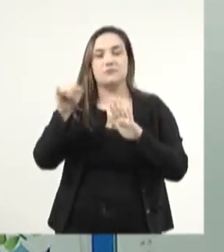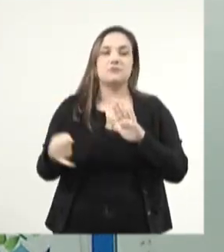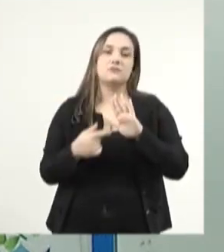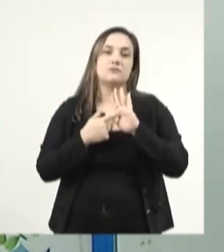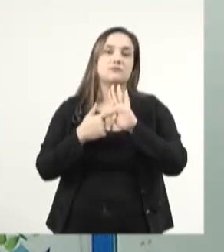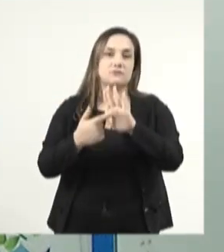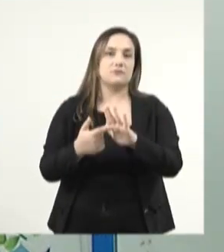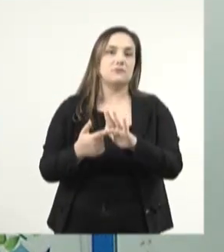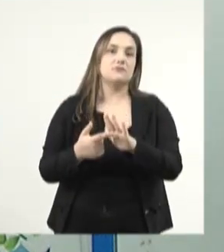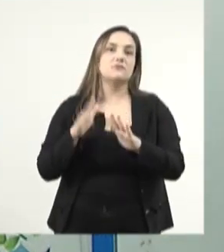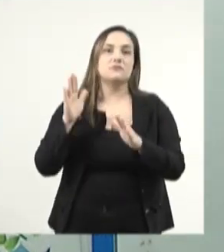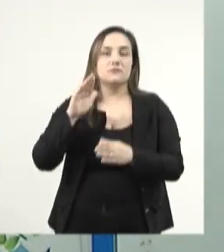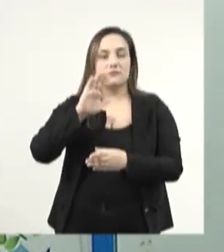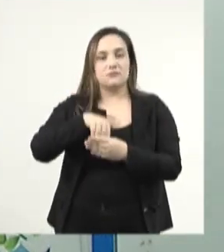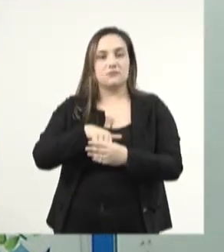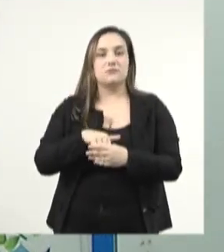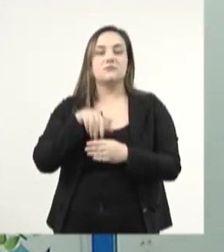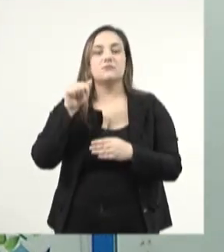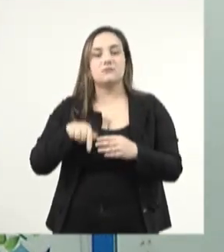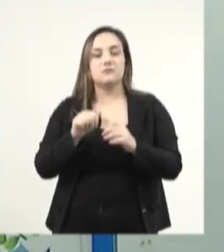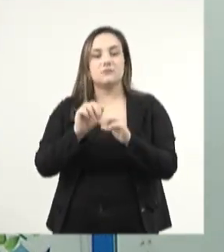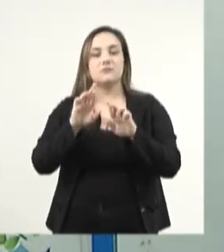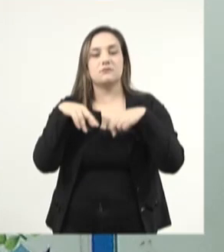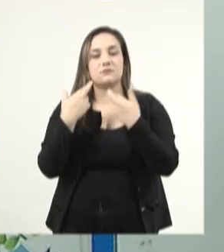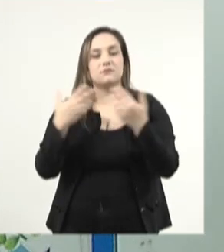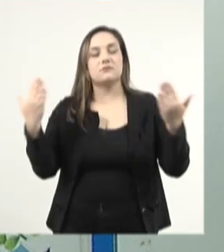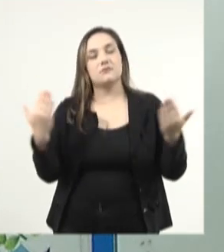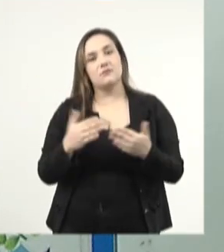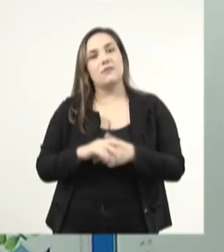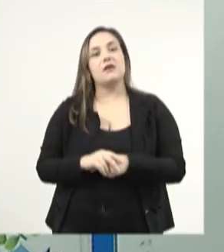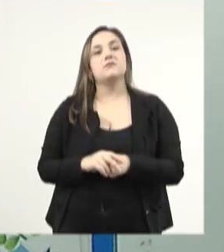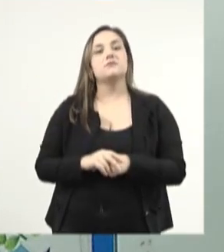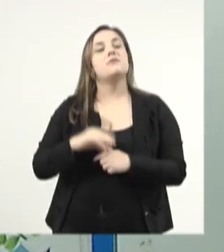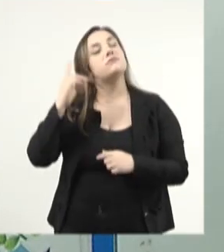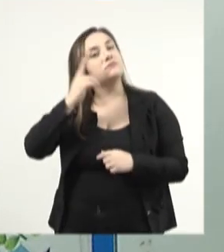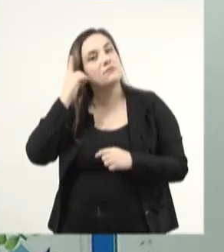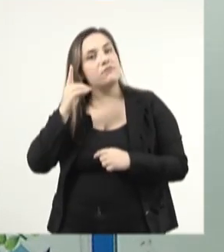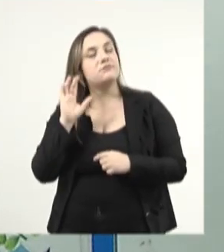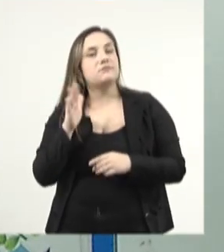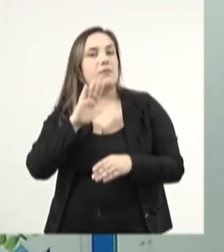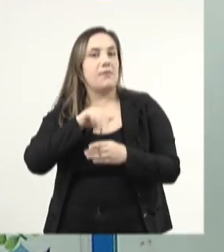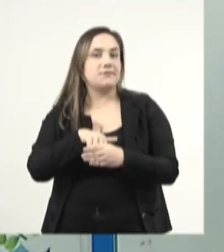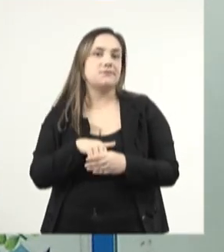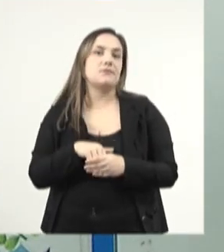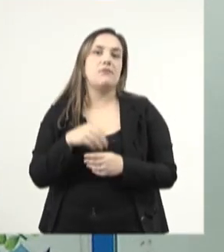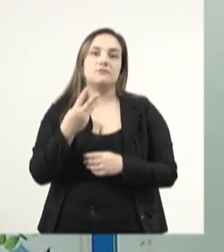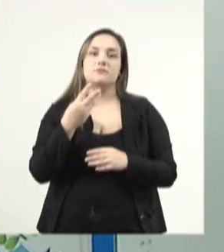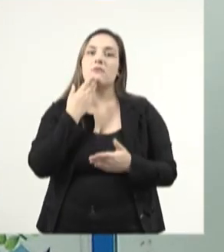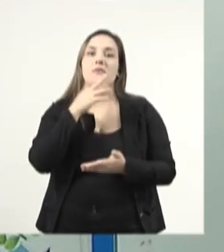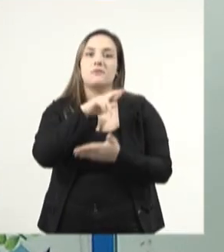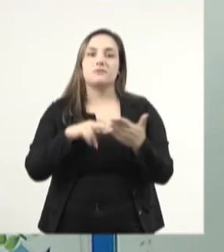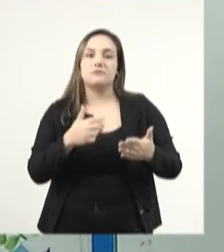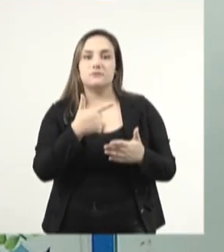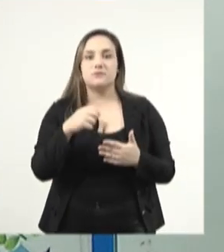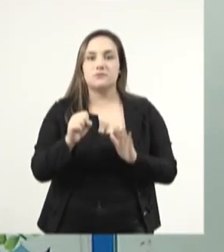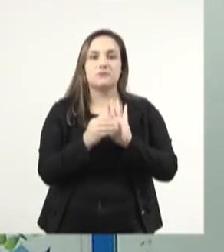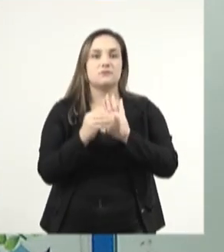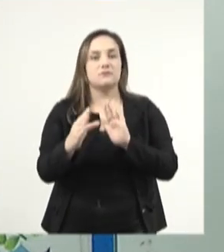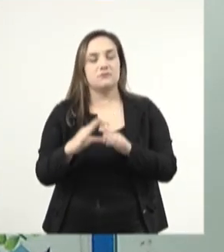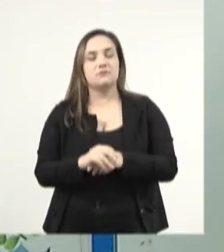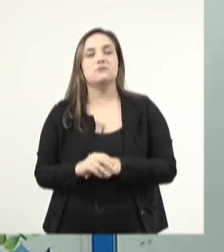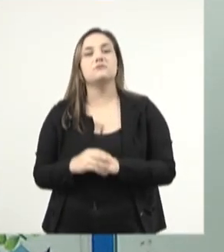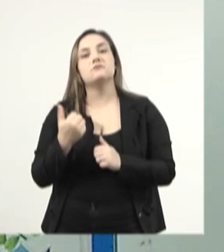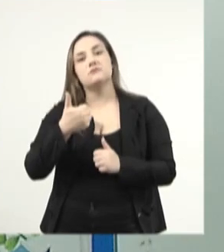apresentados, aliás, que foram votados e aprovados na sessão de hoje, os parlamentares também votaram nessa quarta-feira 3 requerimentos, 28